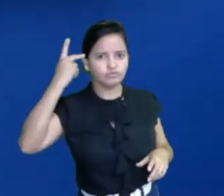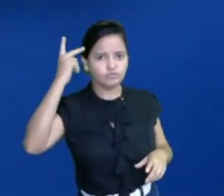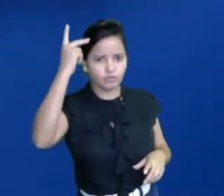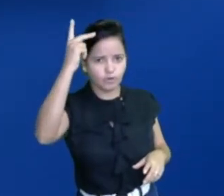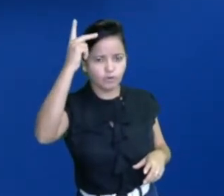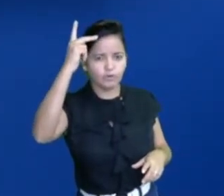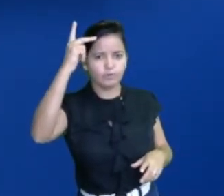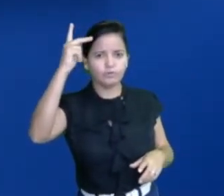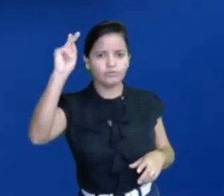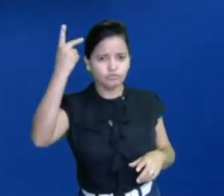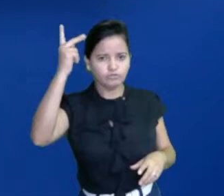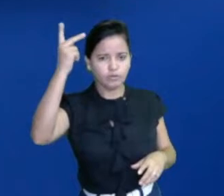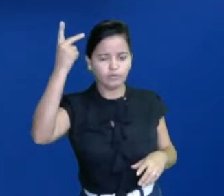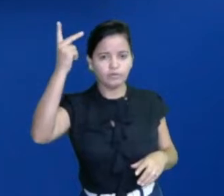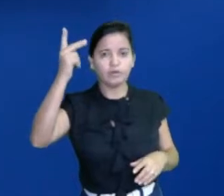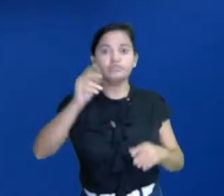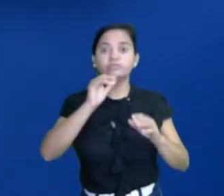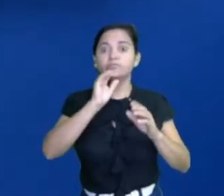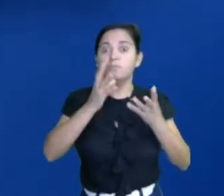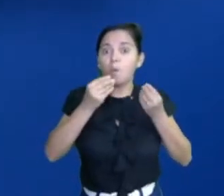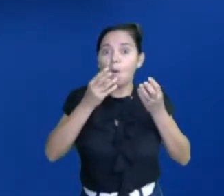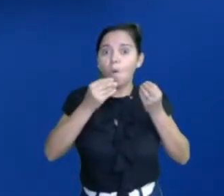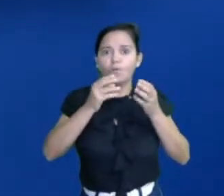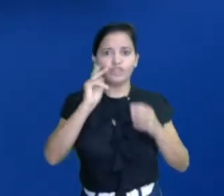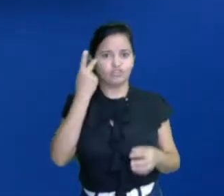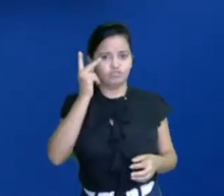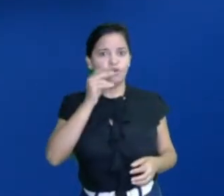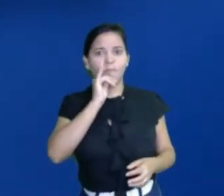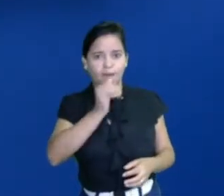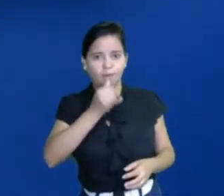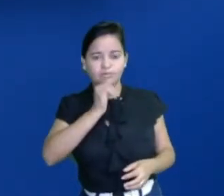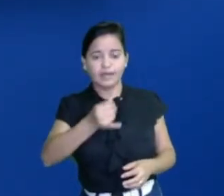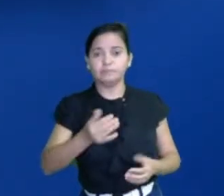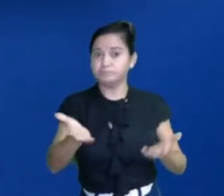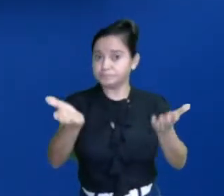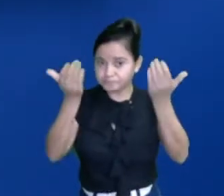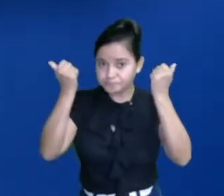tem muita história para contar, tá bom? Vamos lá!